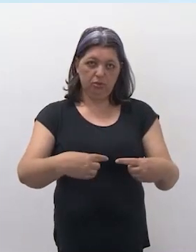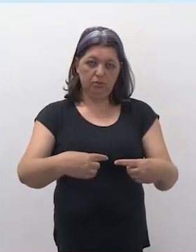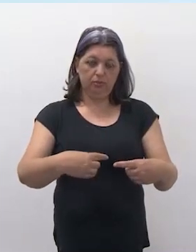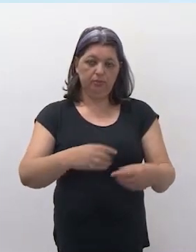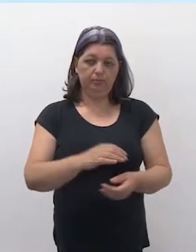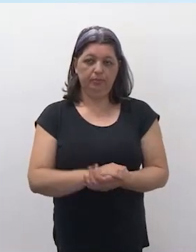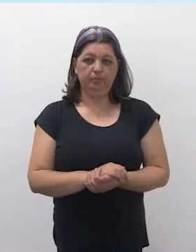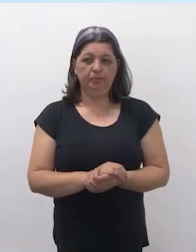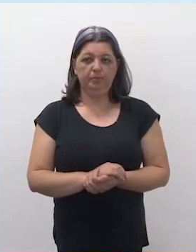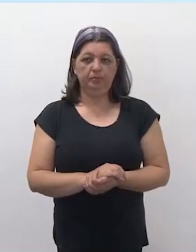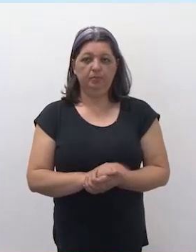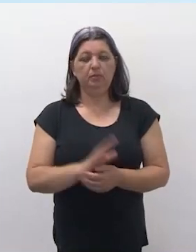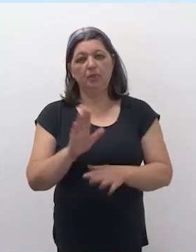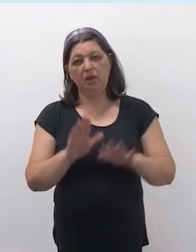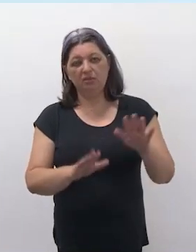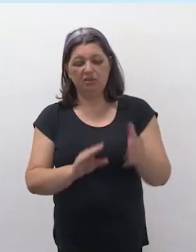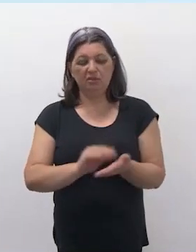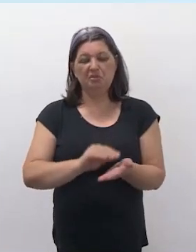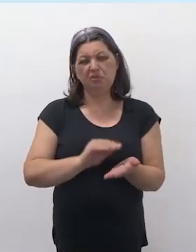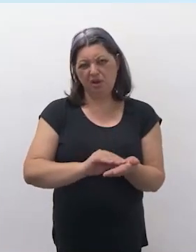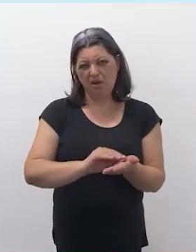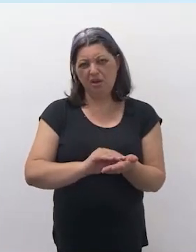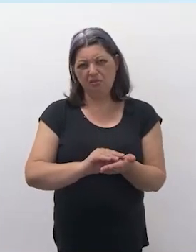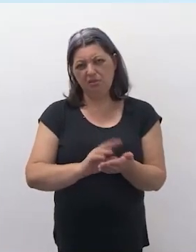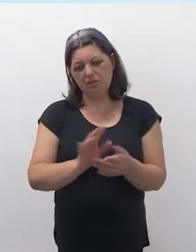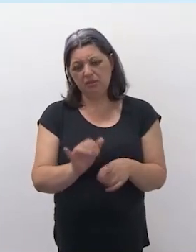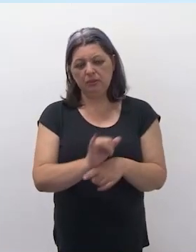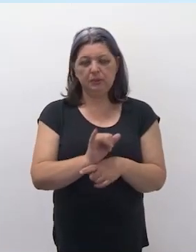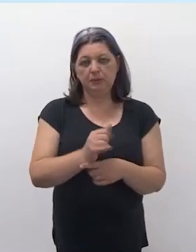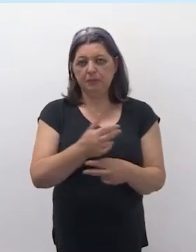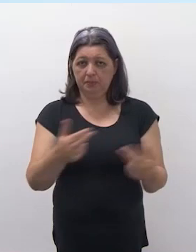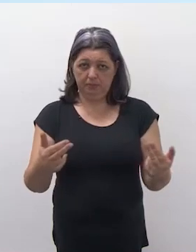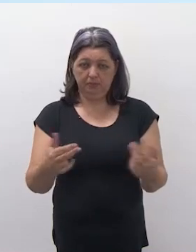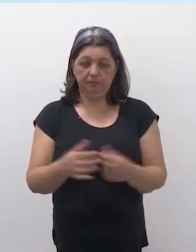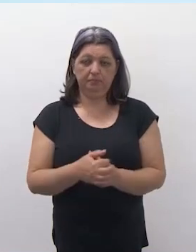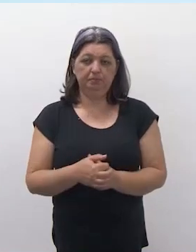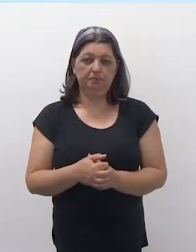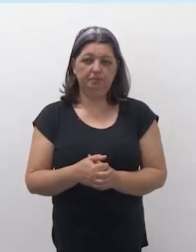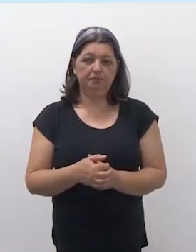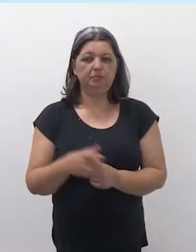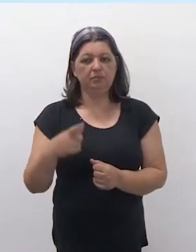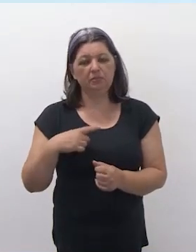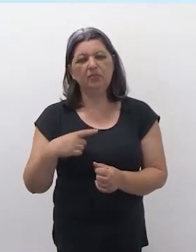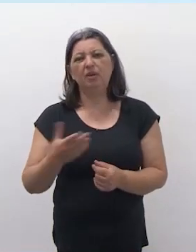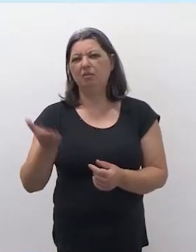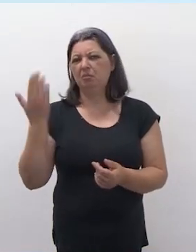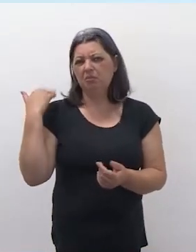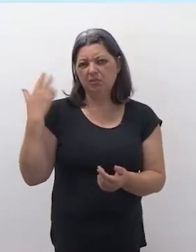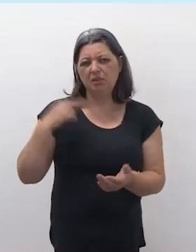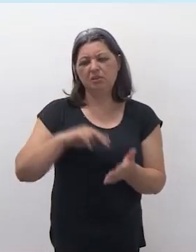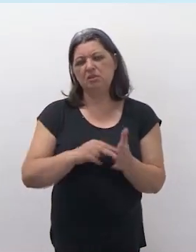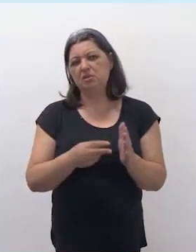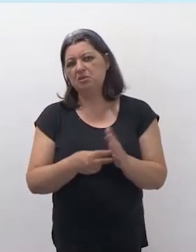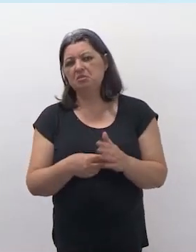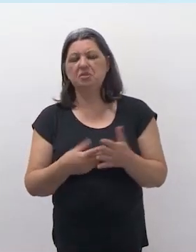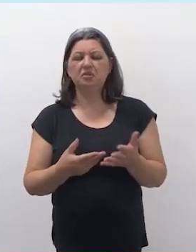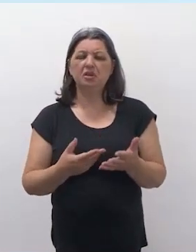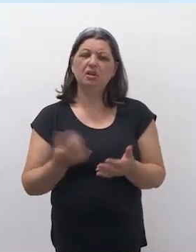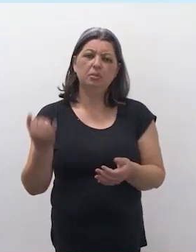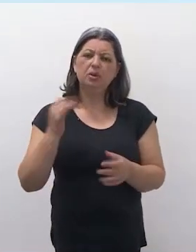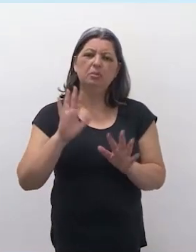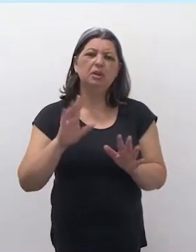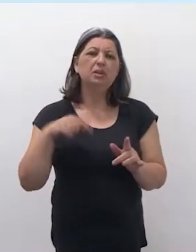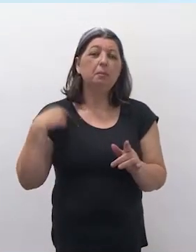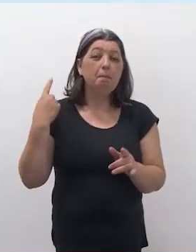completados, tiveram algum sentido durante a ditadura militar e depois, com a reabertura política, os